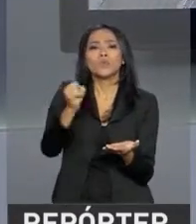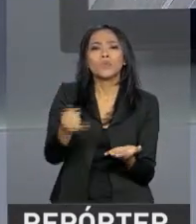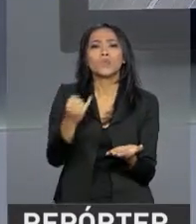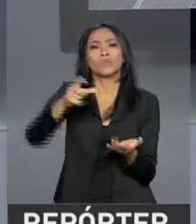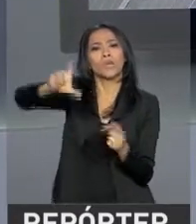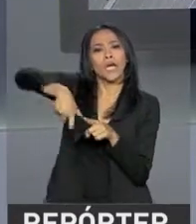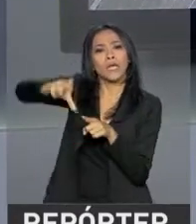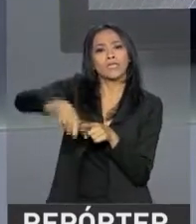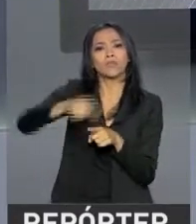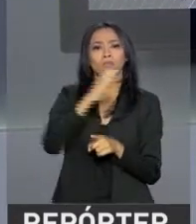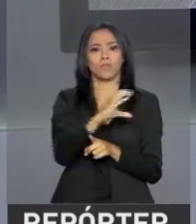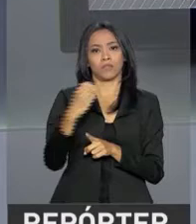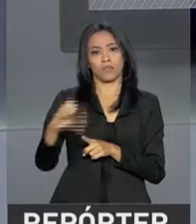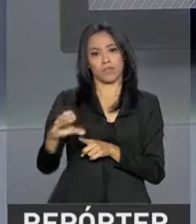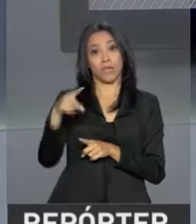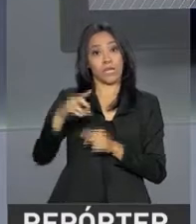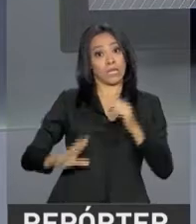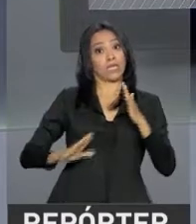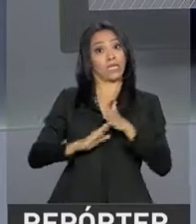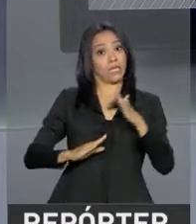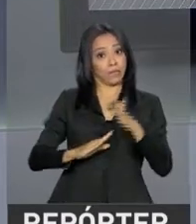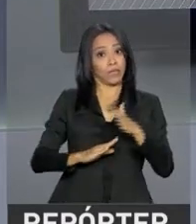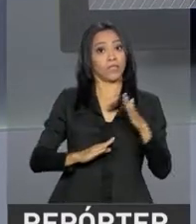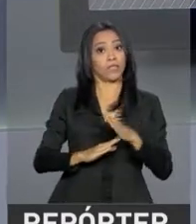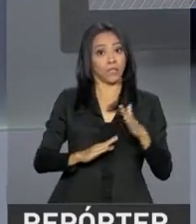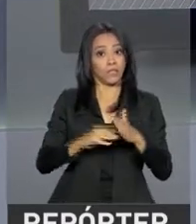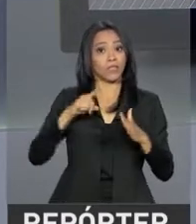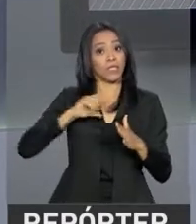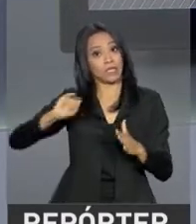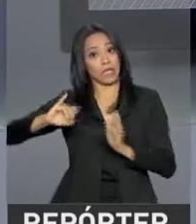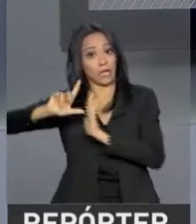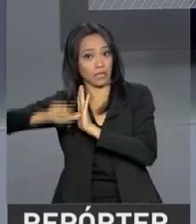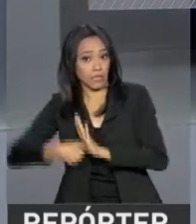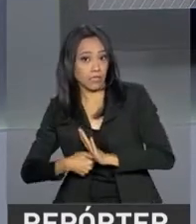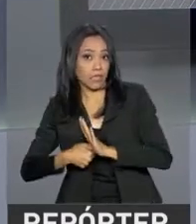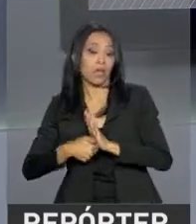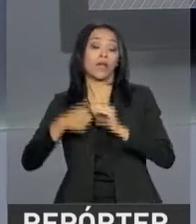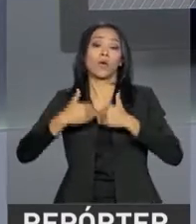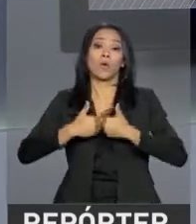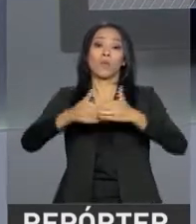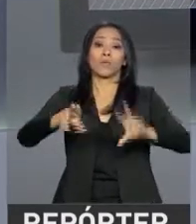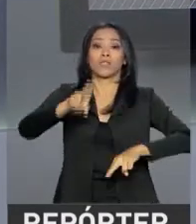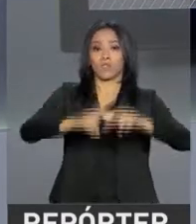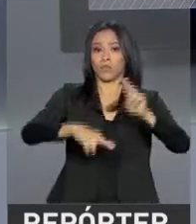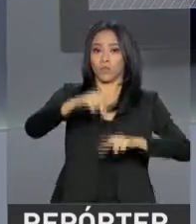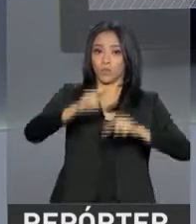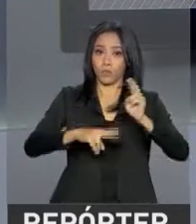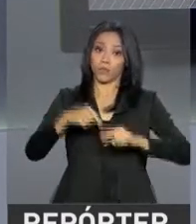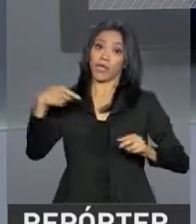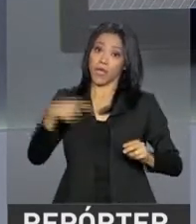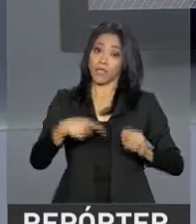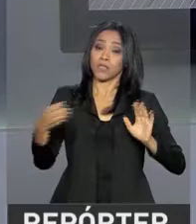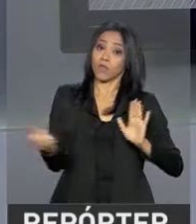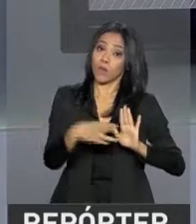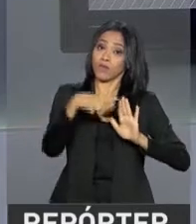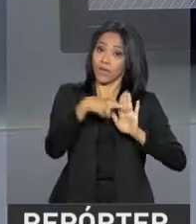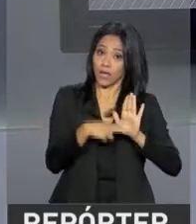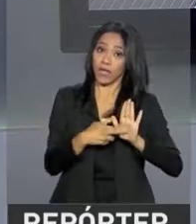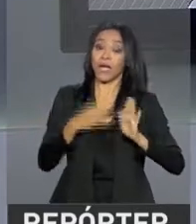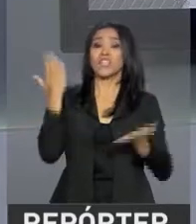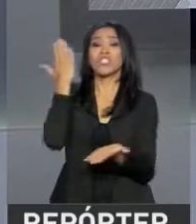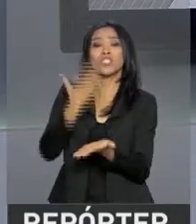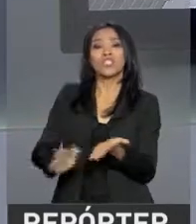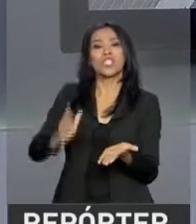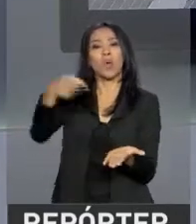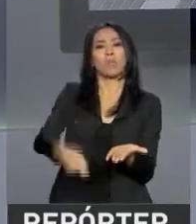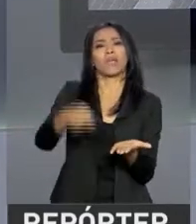fica estabelecido limite no valor dos encargos em caso de atraso a partir de junho a medida acaba também com a obrigação de